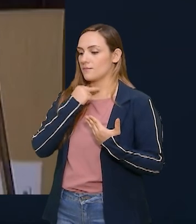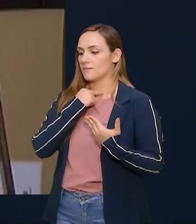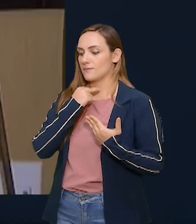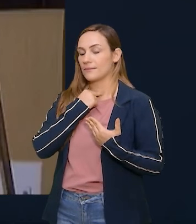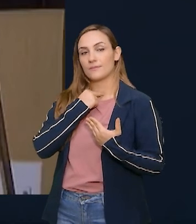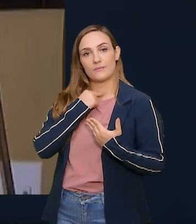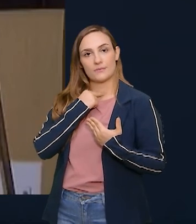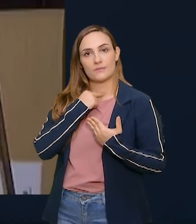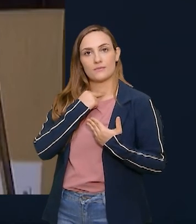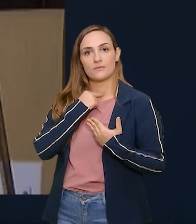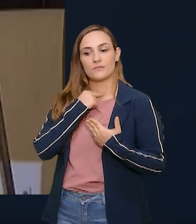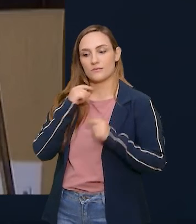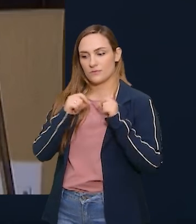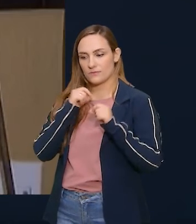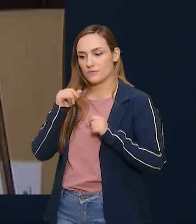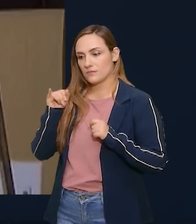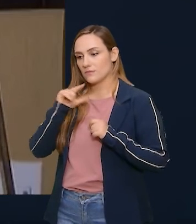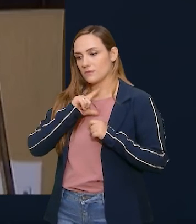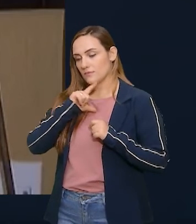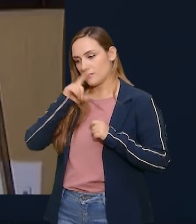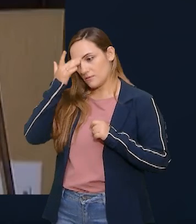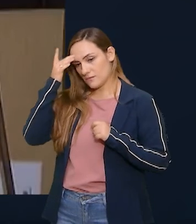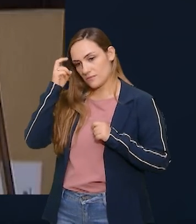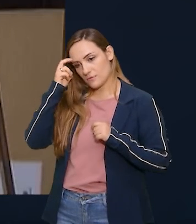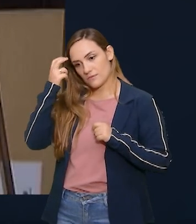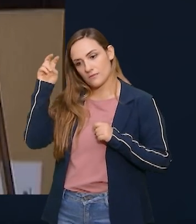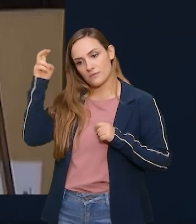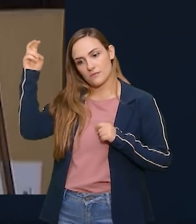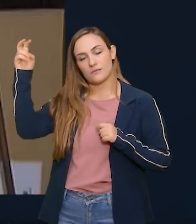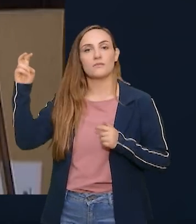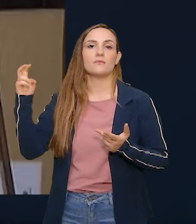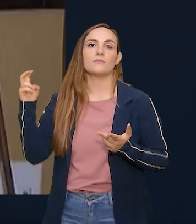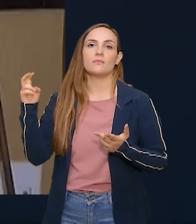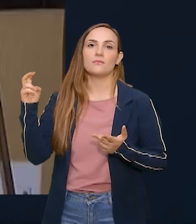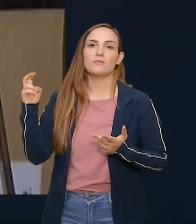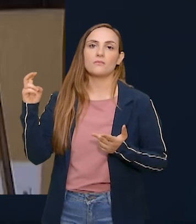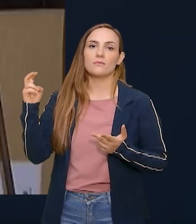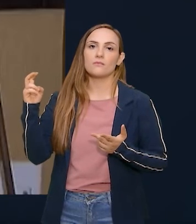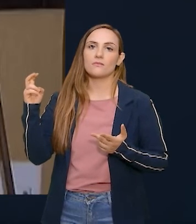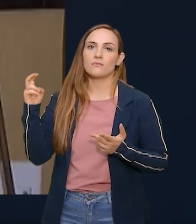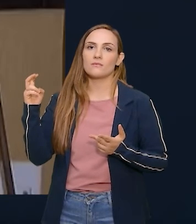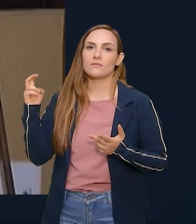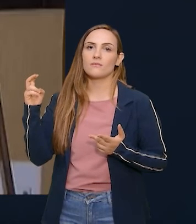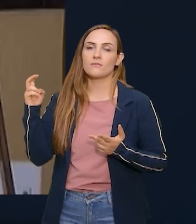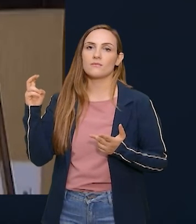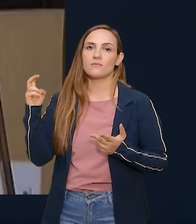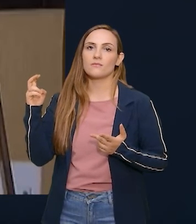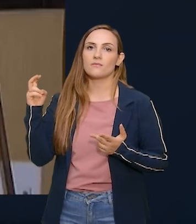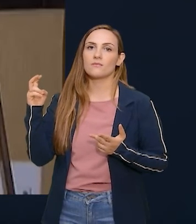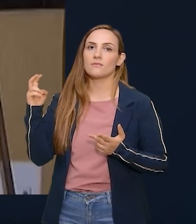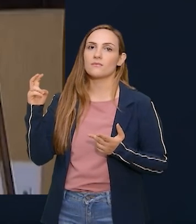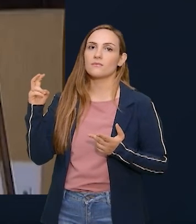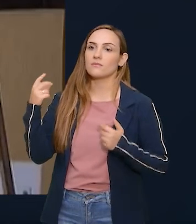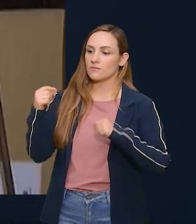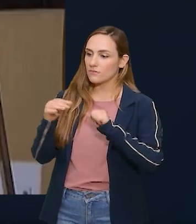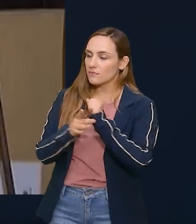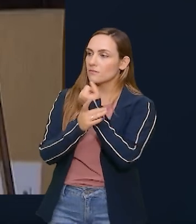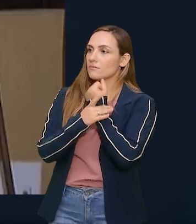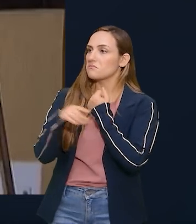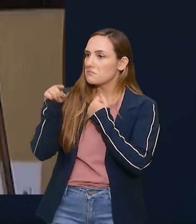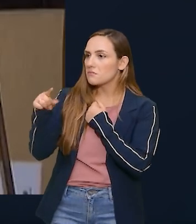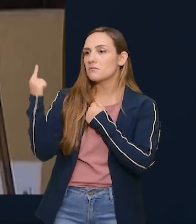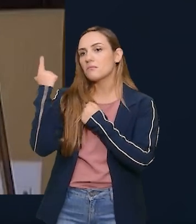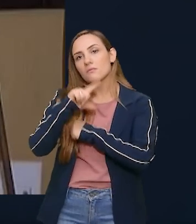de reservar ou de conferir aos detentores de altas habilidades ou superdotação um tratamento que os